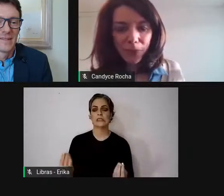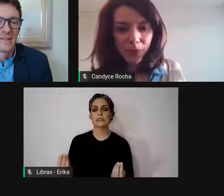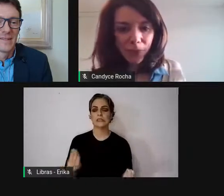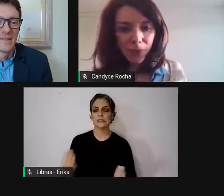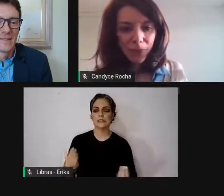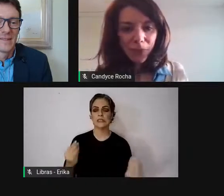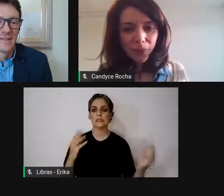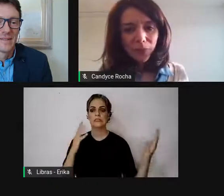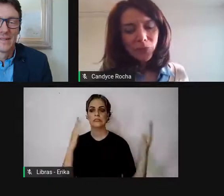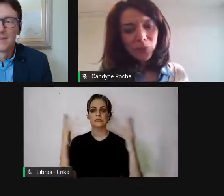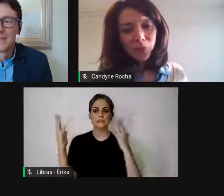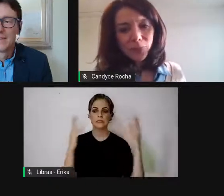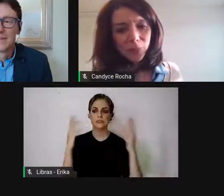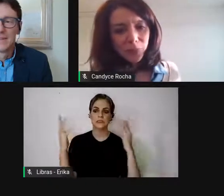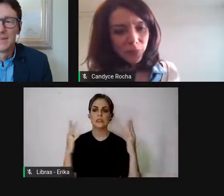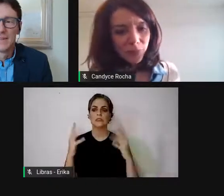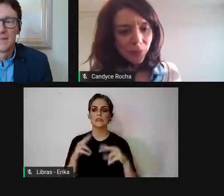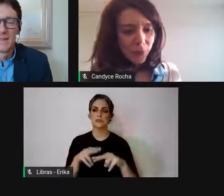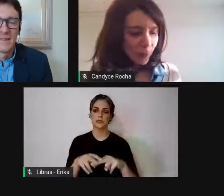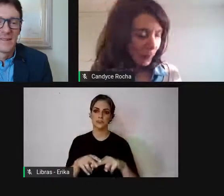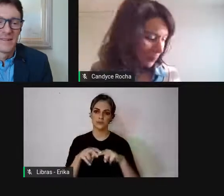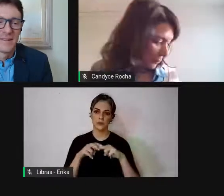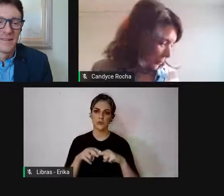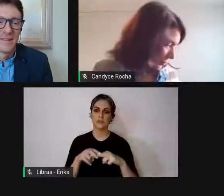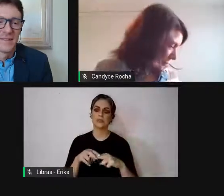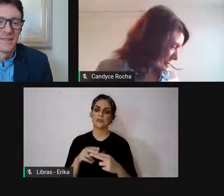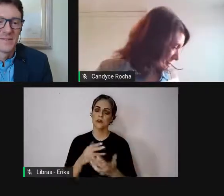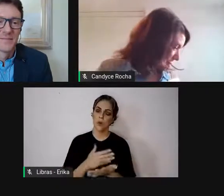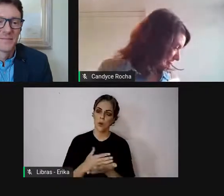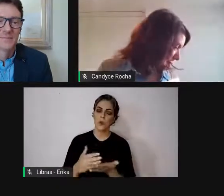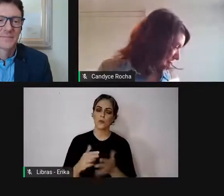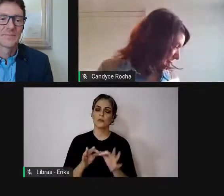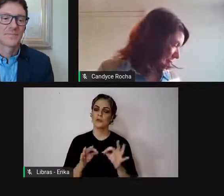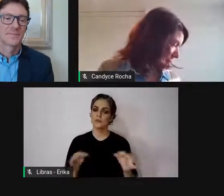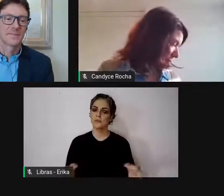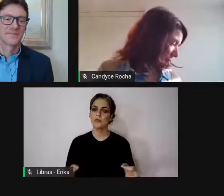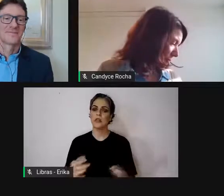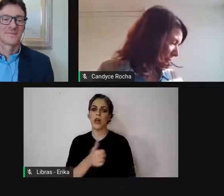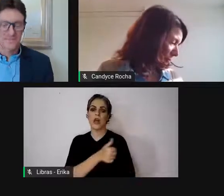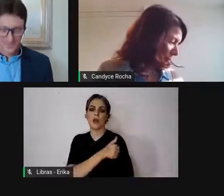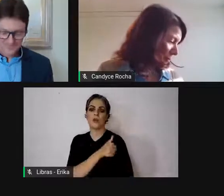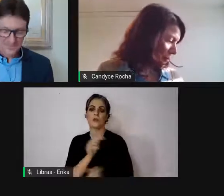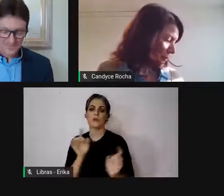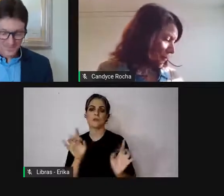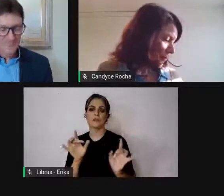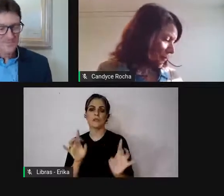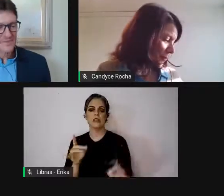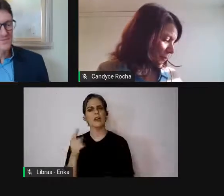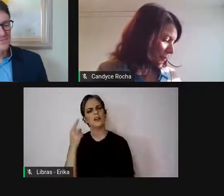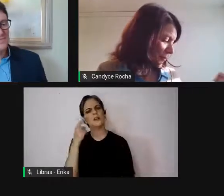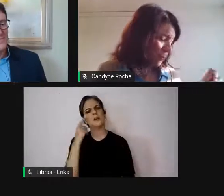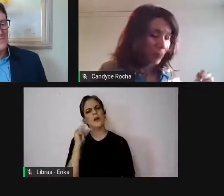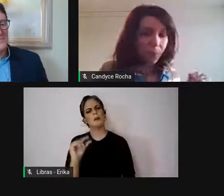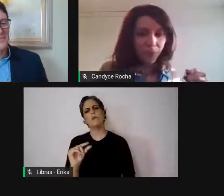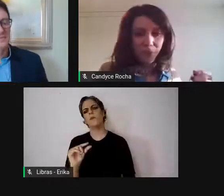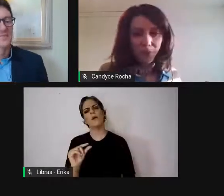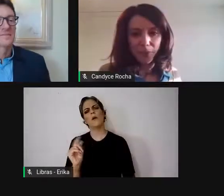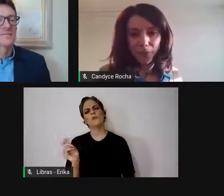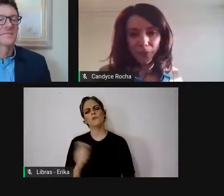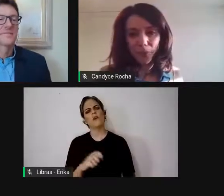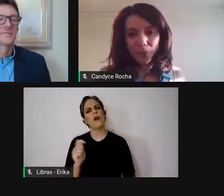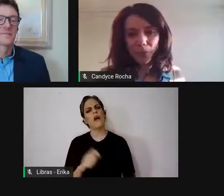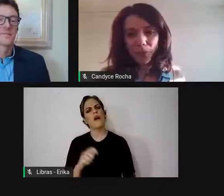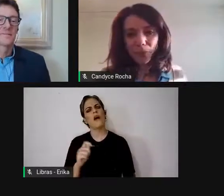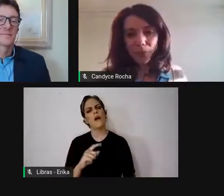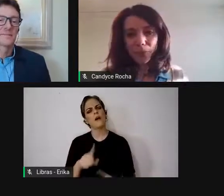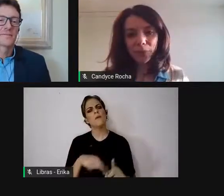aluno especial. De repente, eu percebi que, opa, falta só um pouquinho, né? Por que não entrar como aluno regular, né?